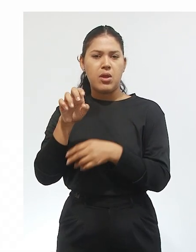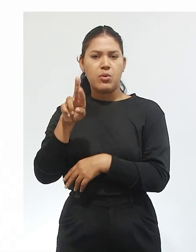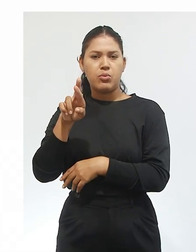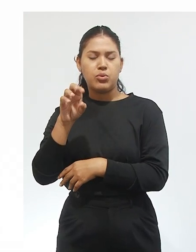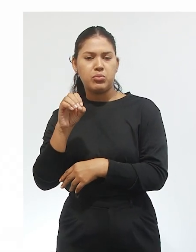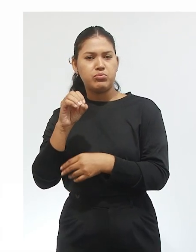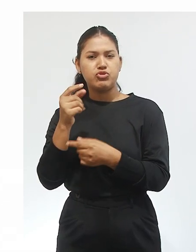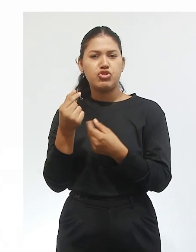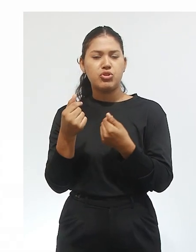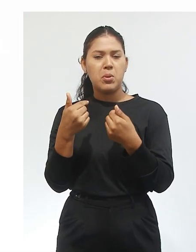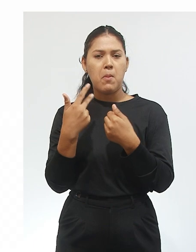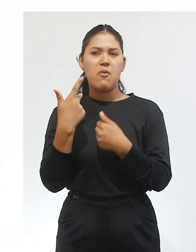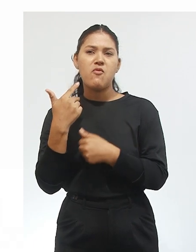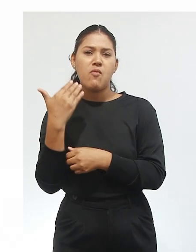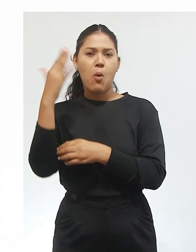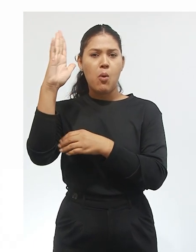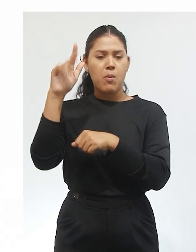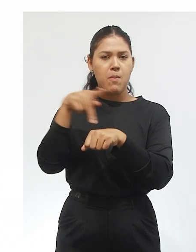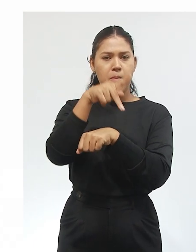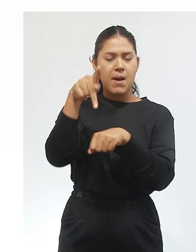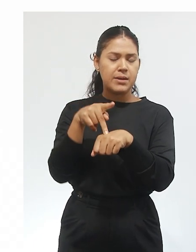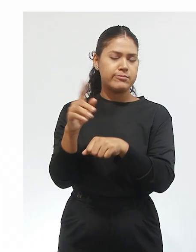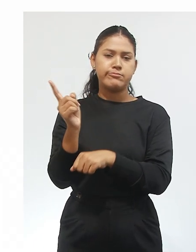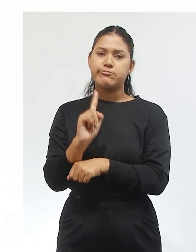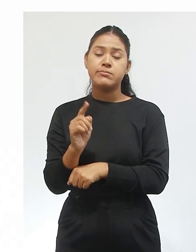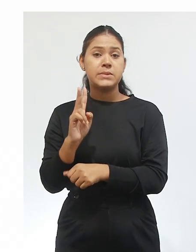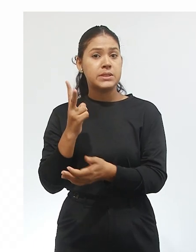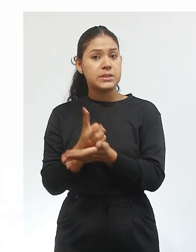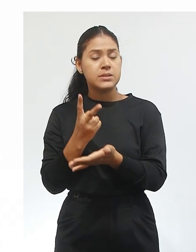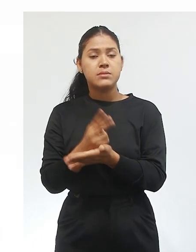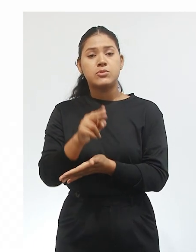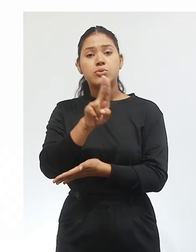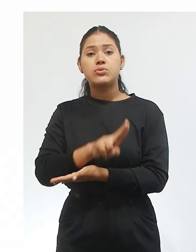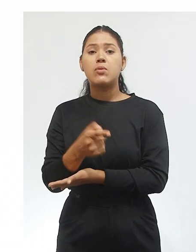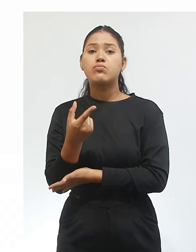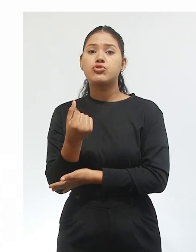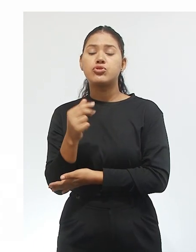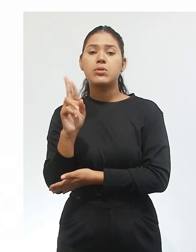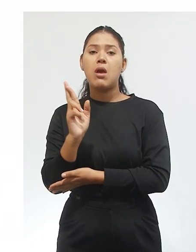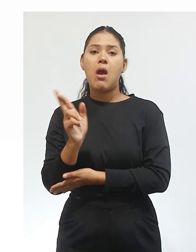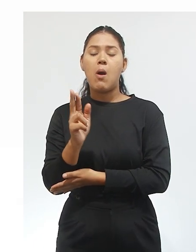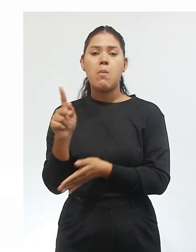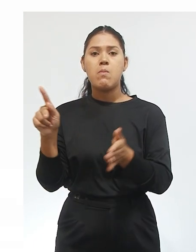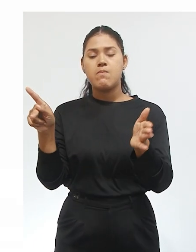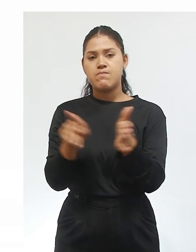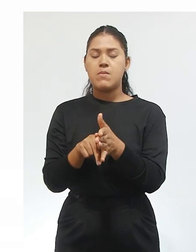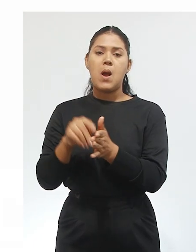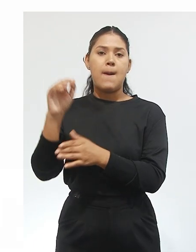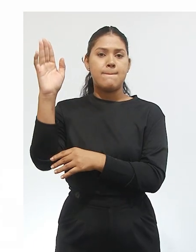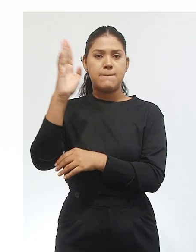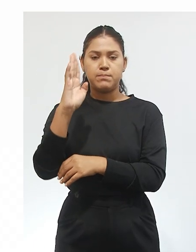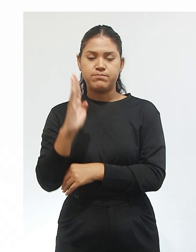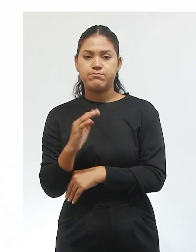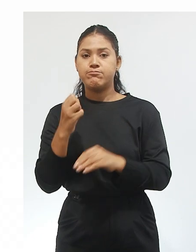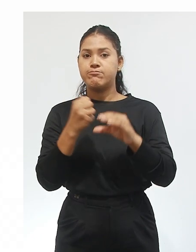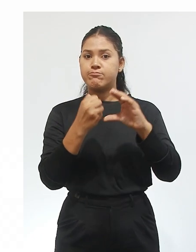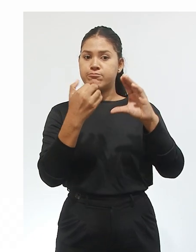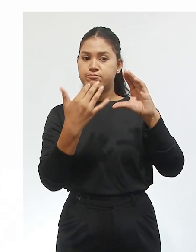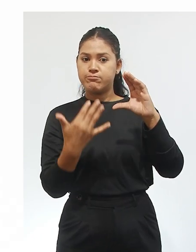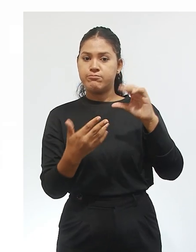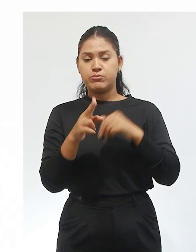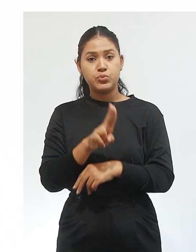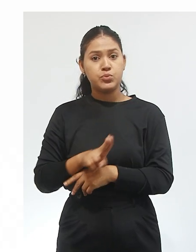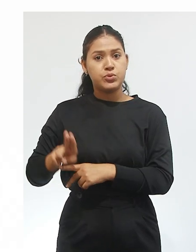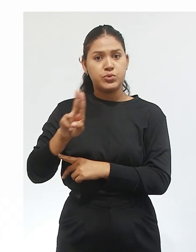portuguesa e aqui, né, na nossa moeda, que é o real, ok? Então, falamos aqui das características do